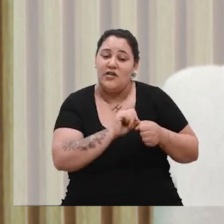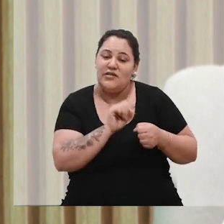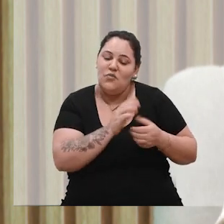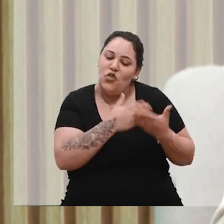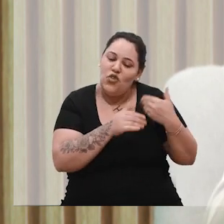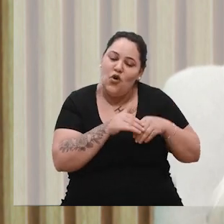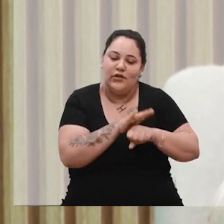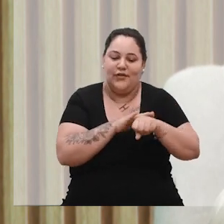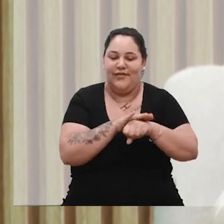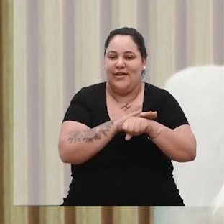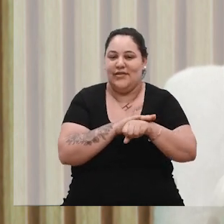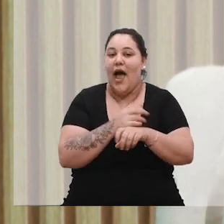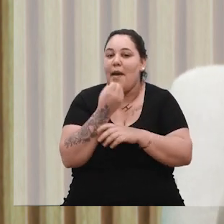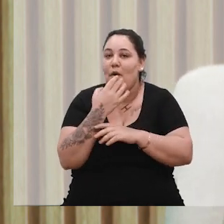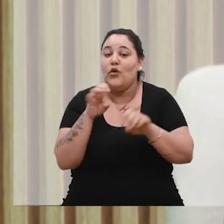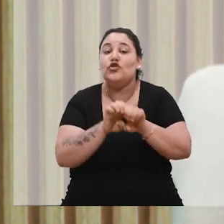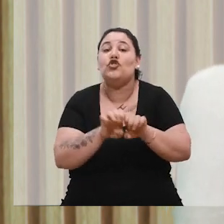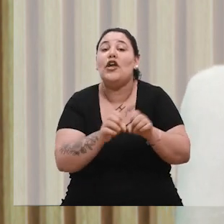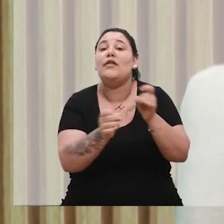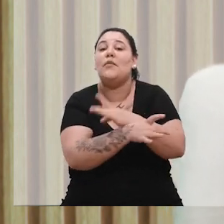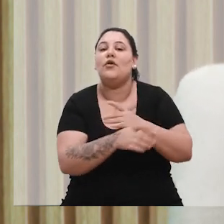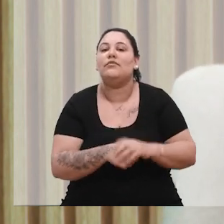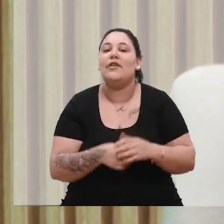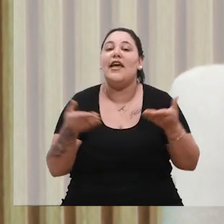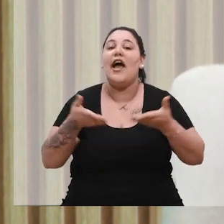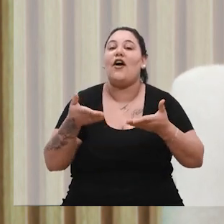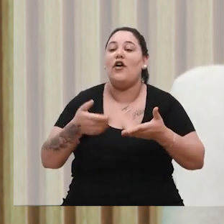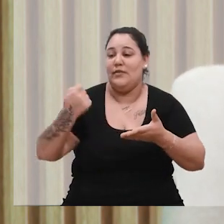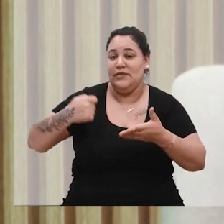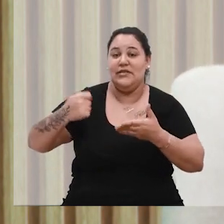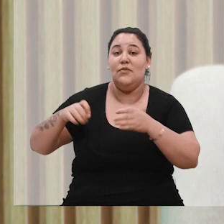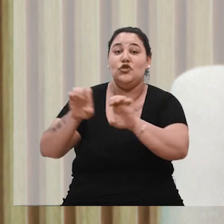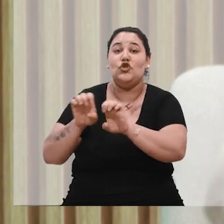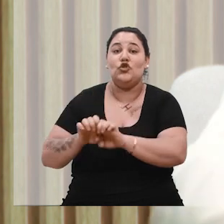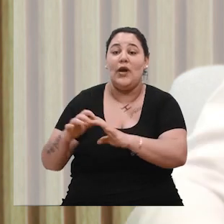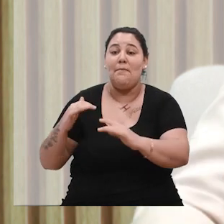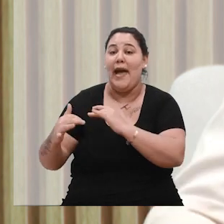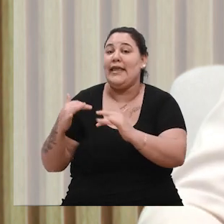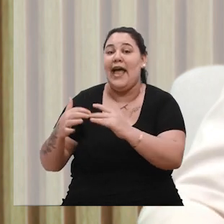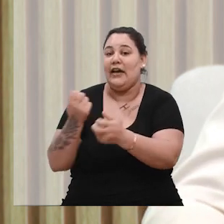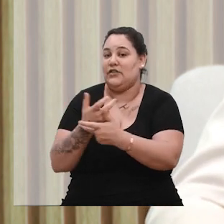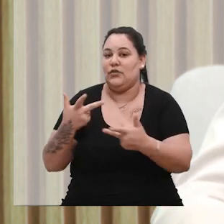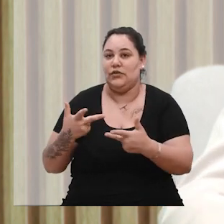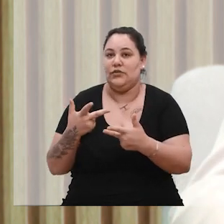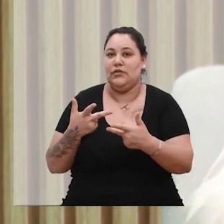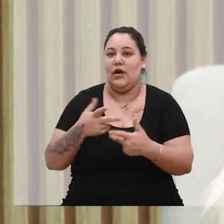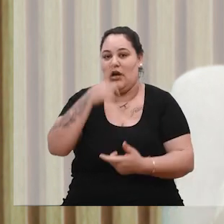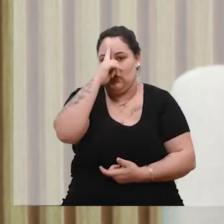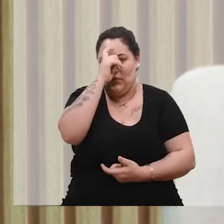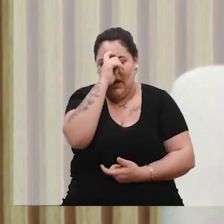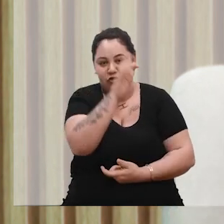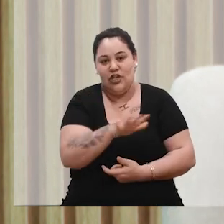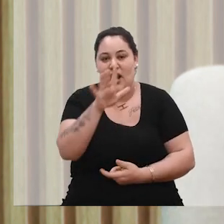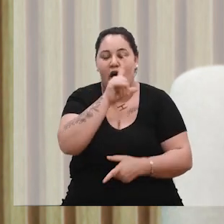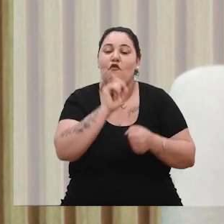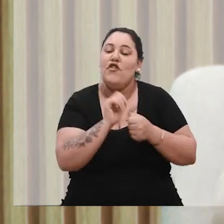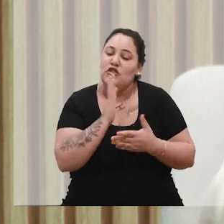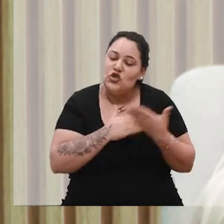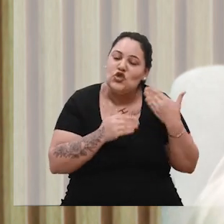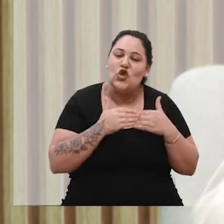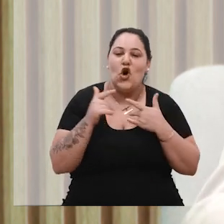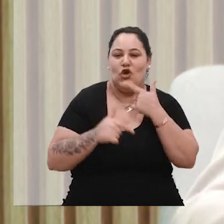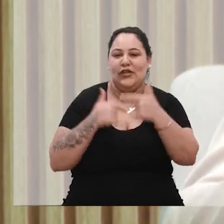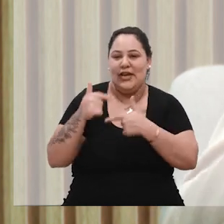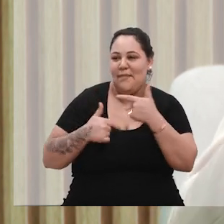essa conversa e aí, bom, a estrutura tem e agora? Precisamos aparelhar. Então o Hospital Geral fez todo um trabalho,